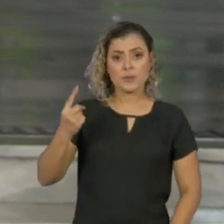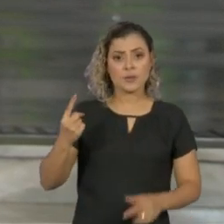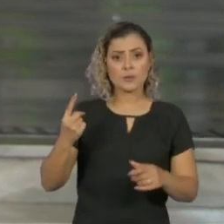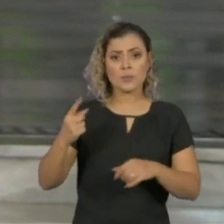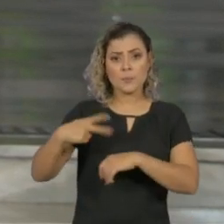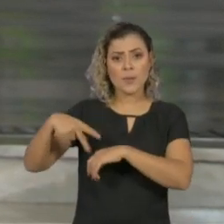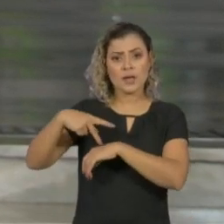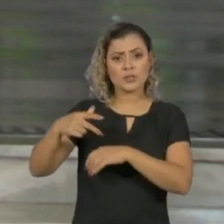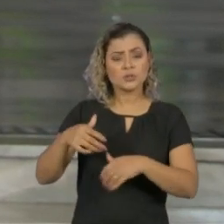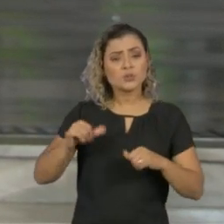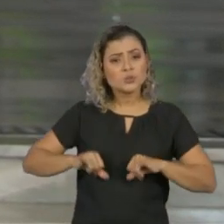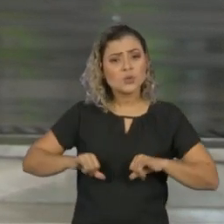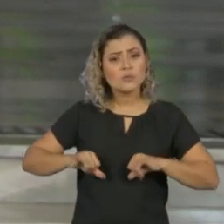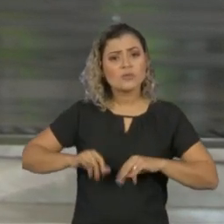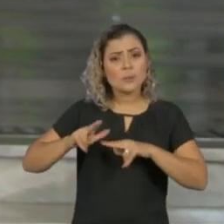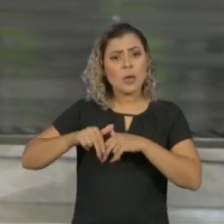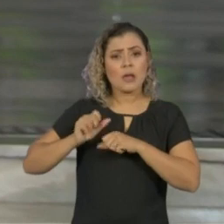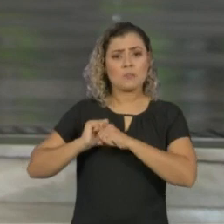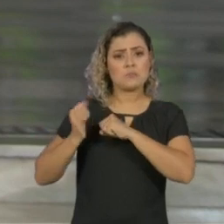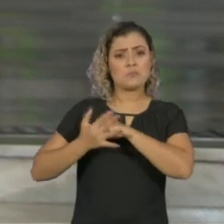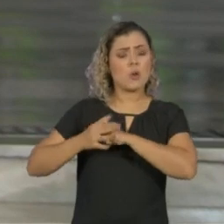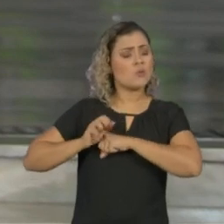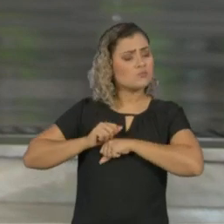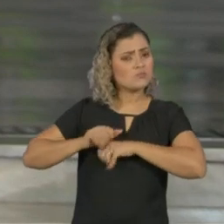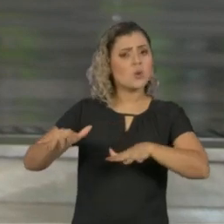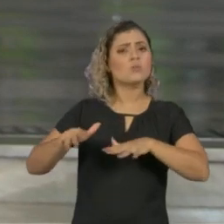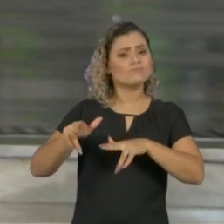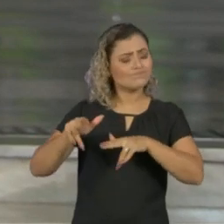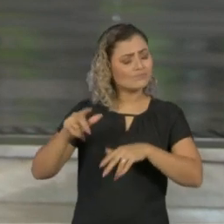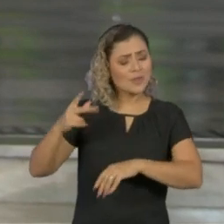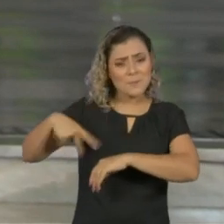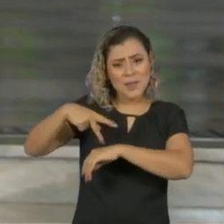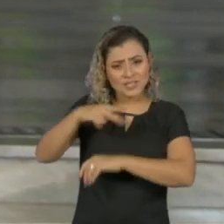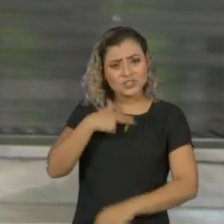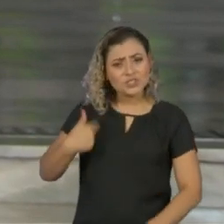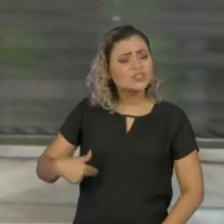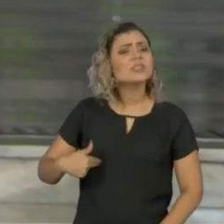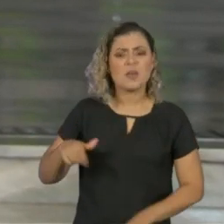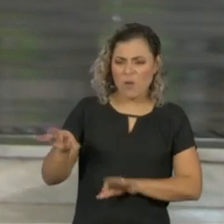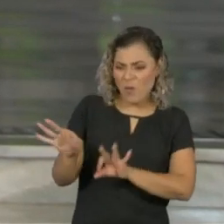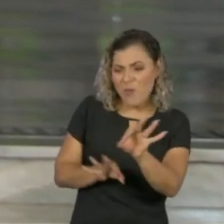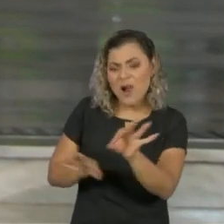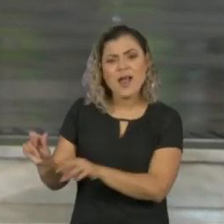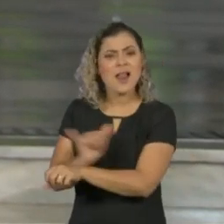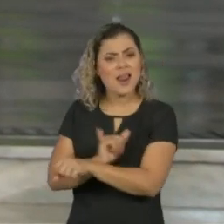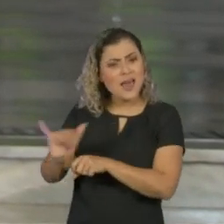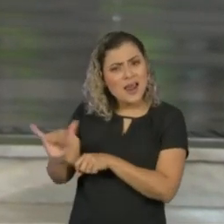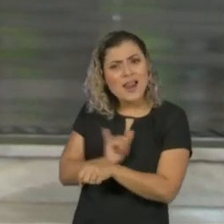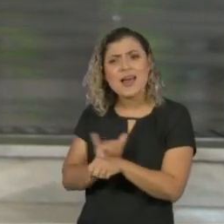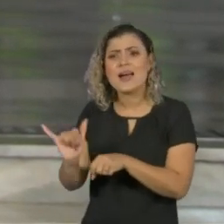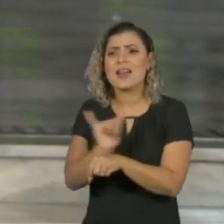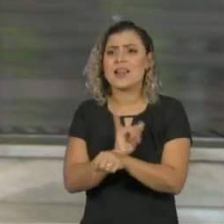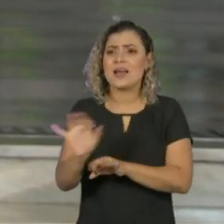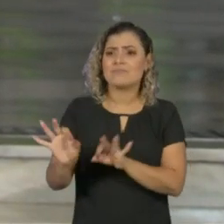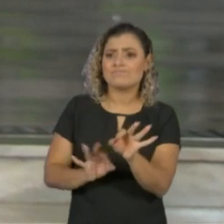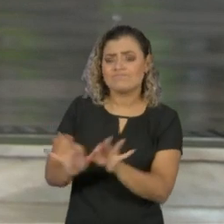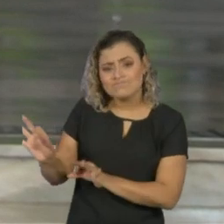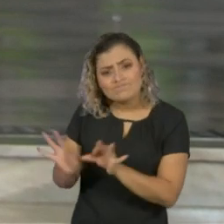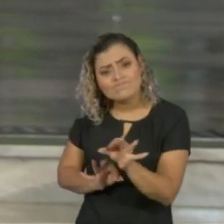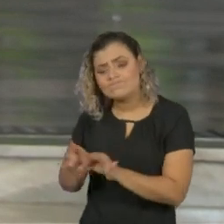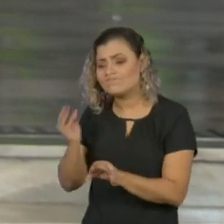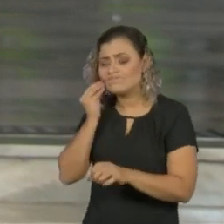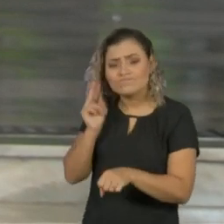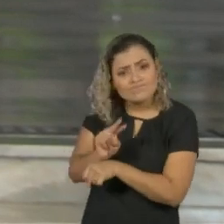as consequências gravíssimas do coronavírus e o país se mobilizou para proteger, à medida